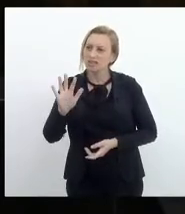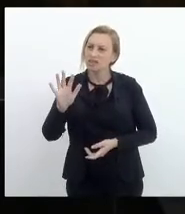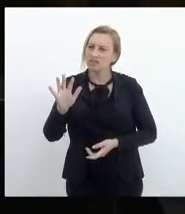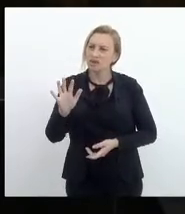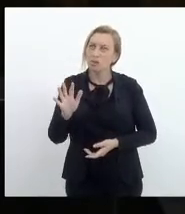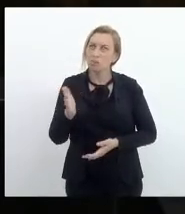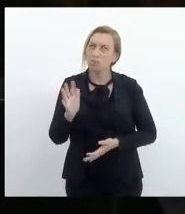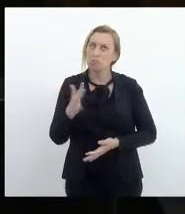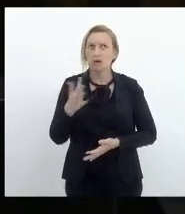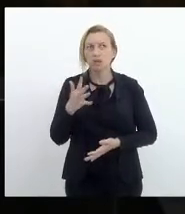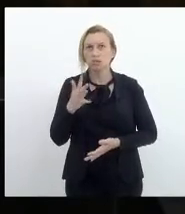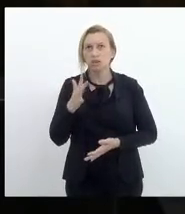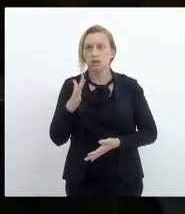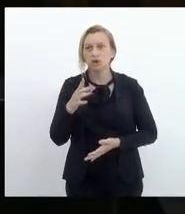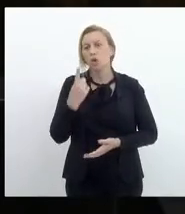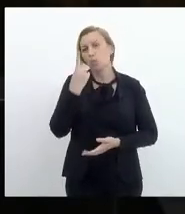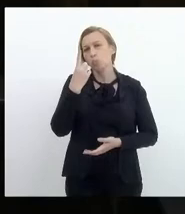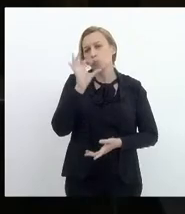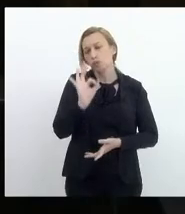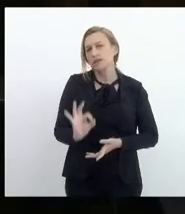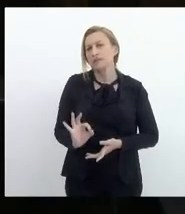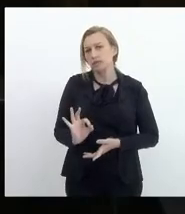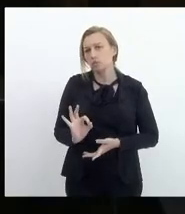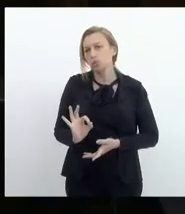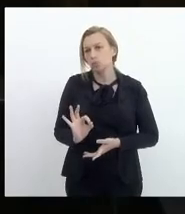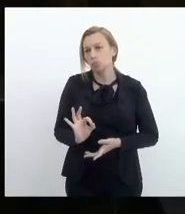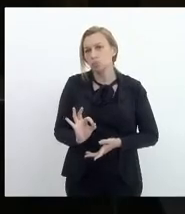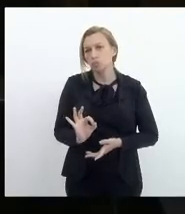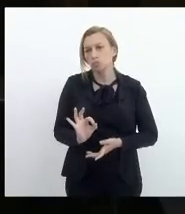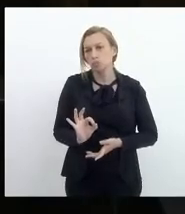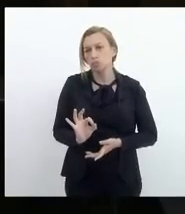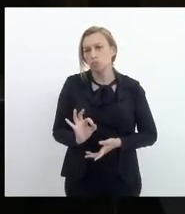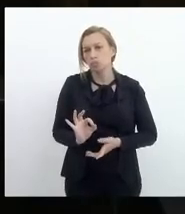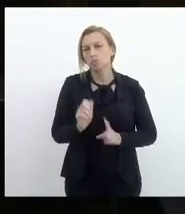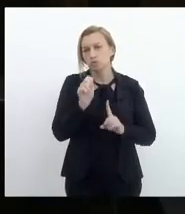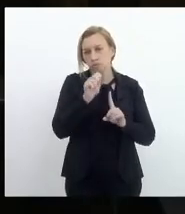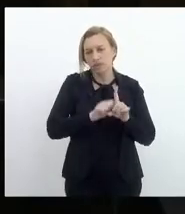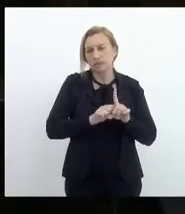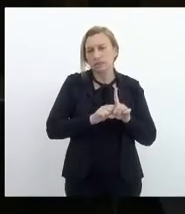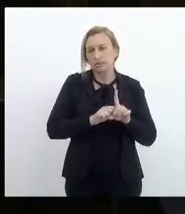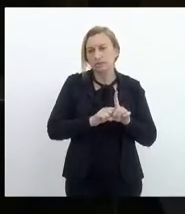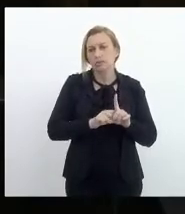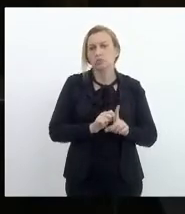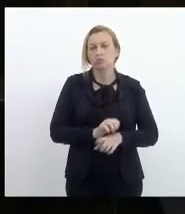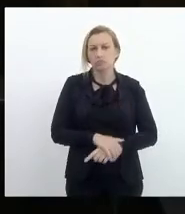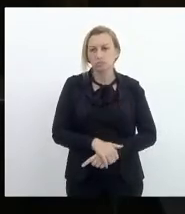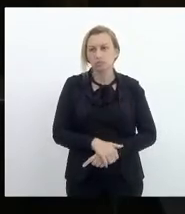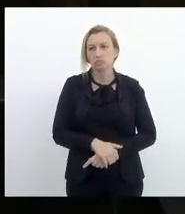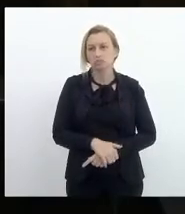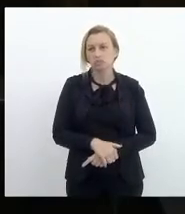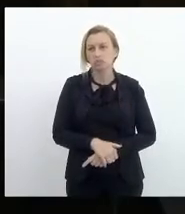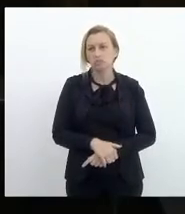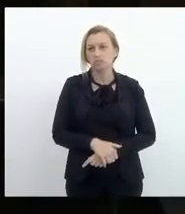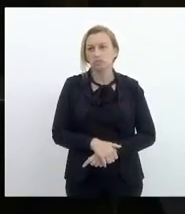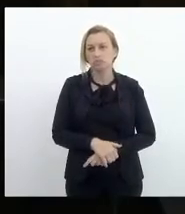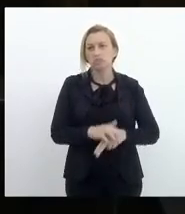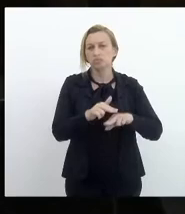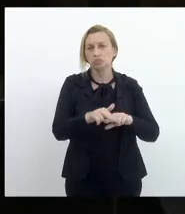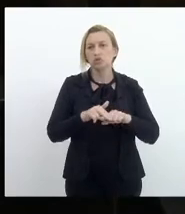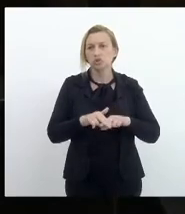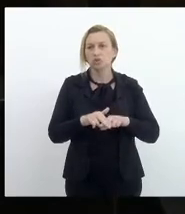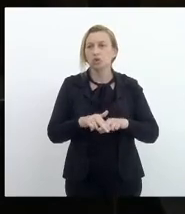pelo menos de um por cento no mês a função do